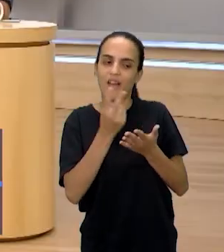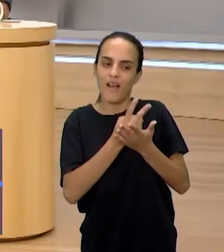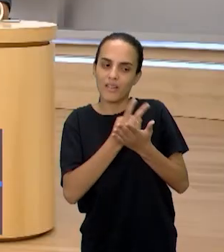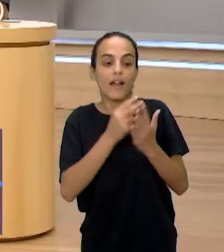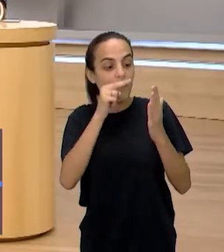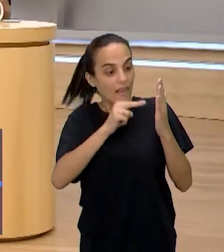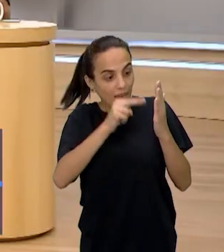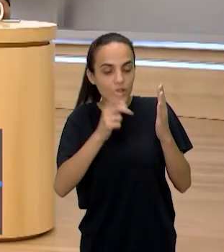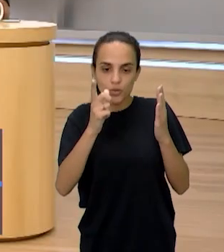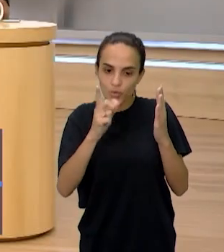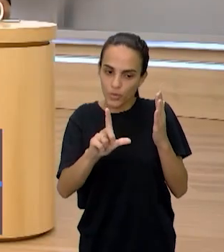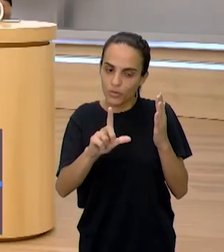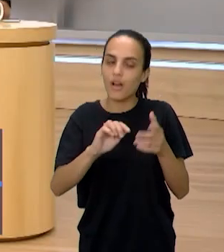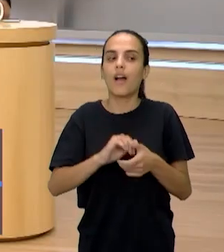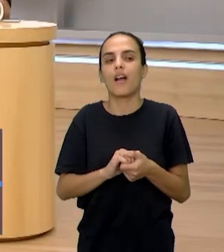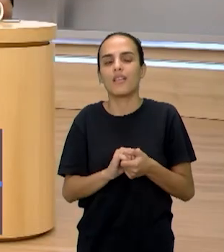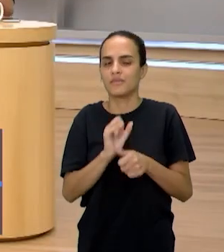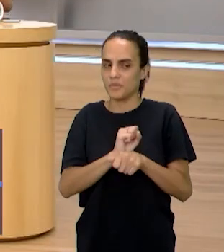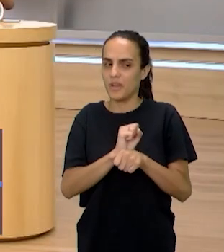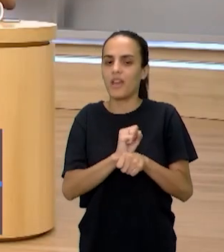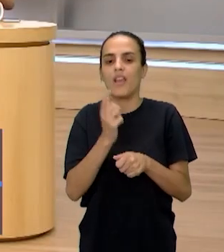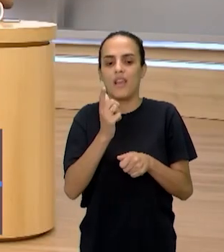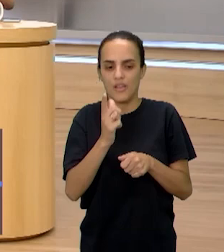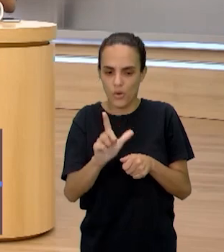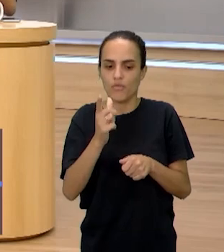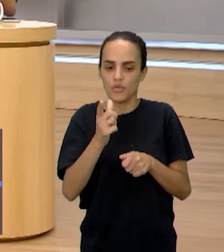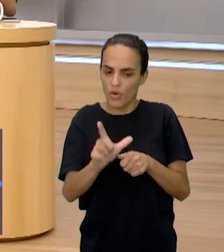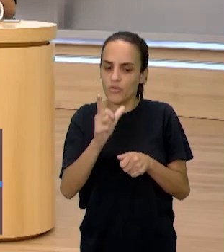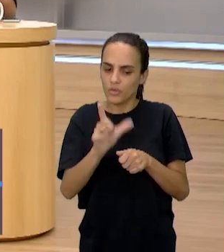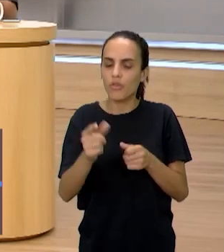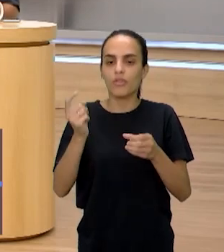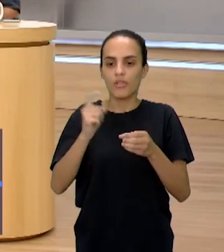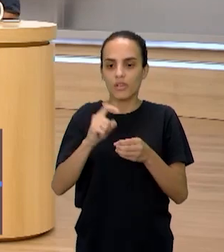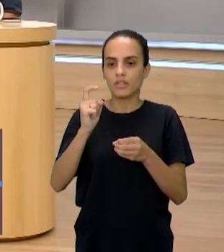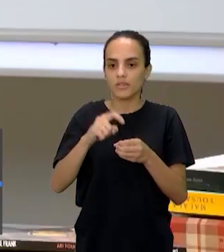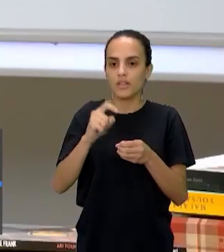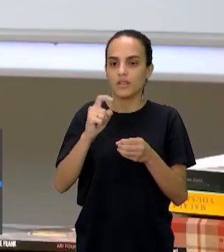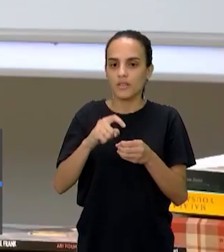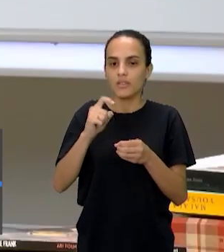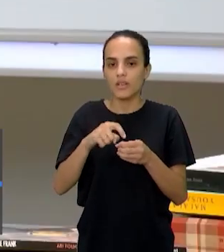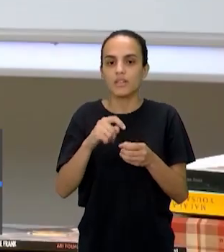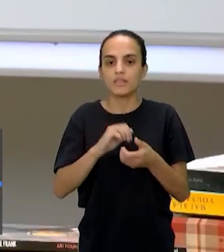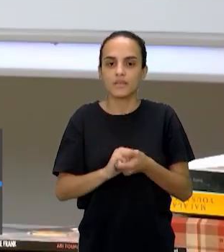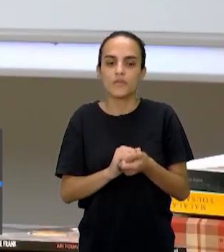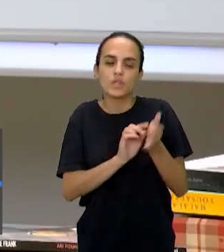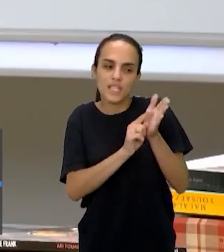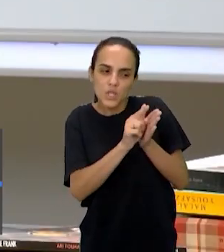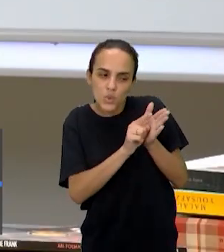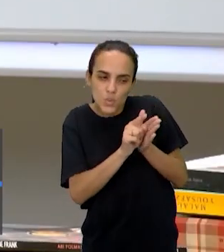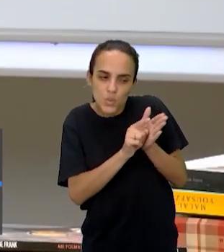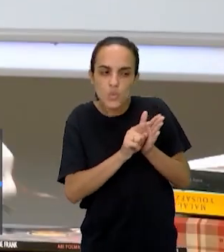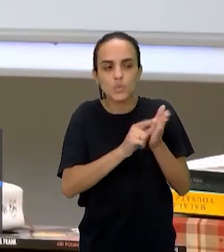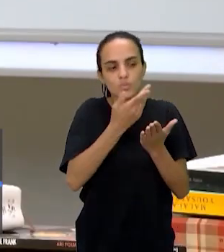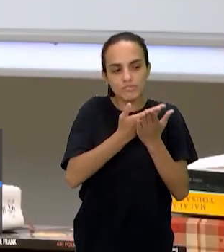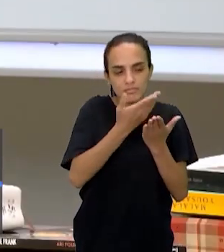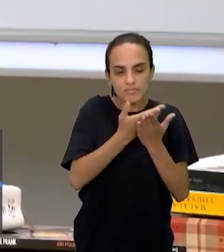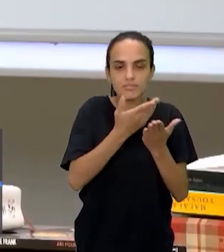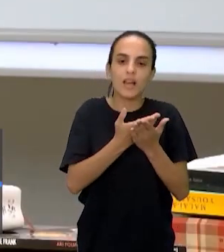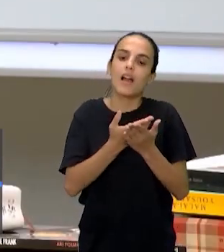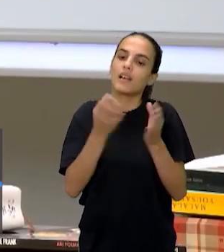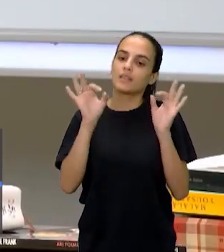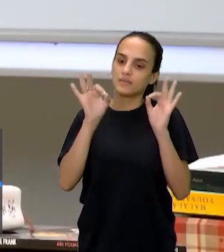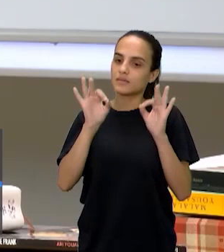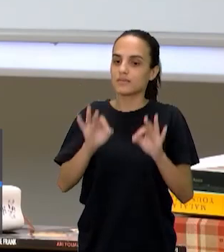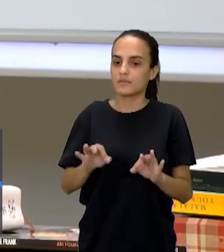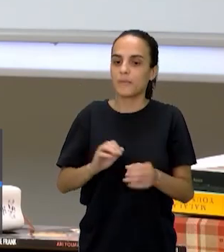lendo. Não pode ser. Peraí. Você volta, né? relê. Você grifa, você questiona, e aí sim,